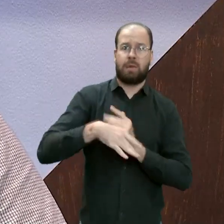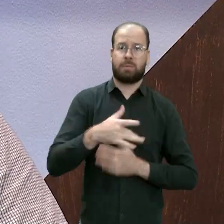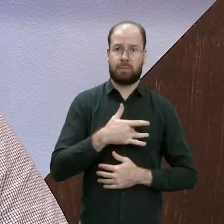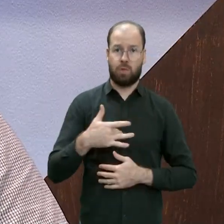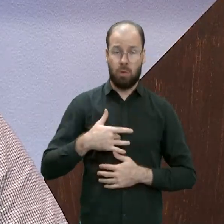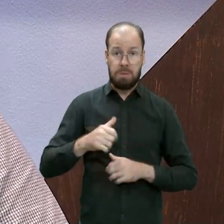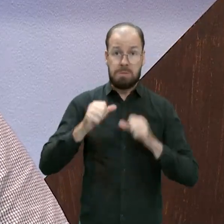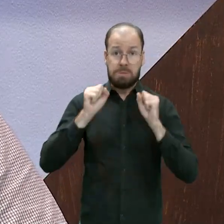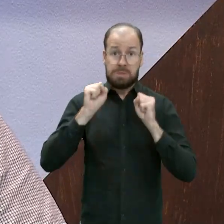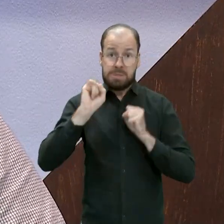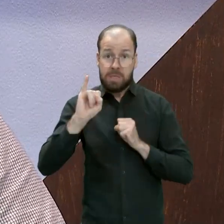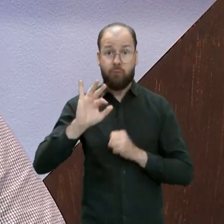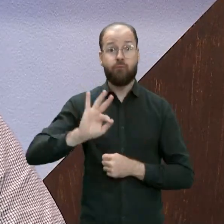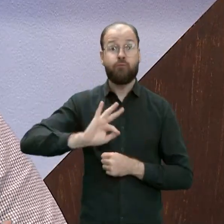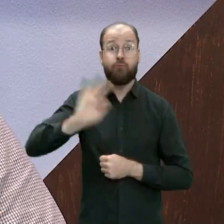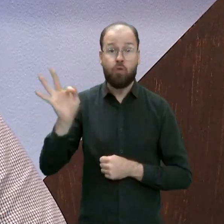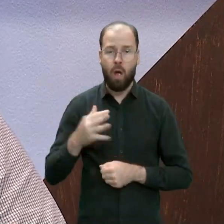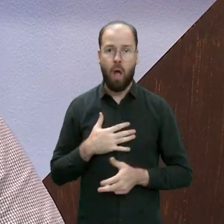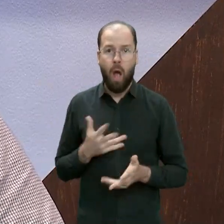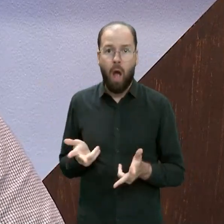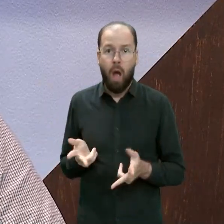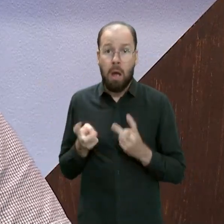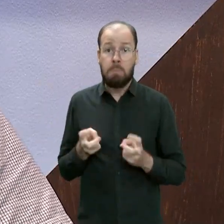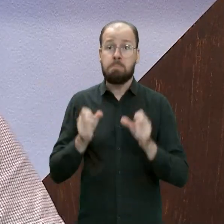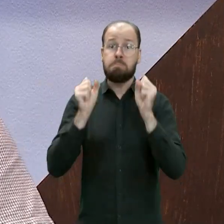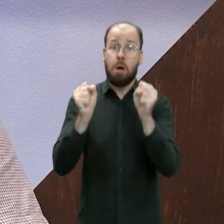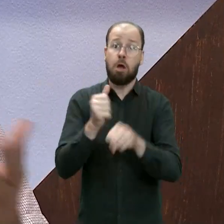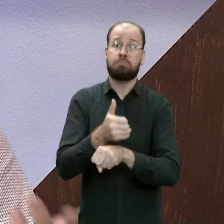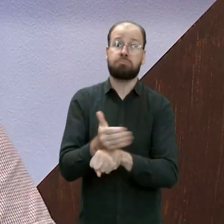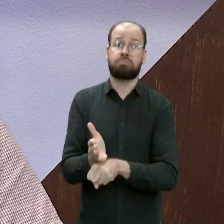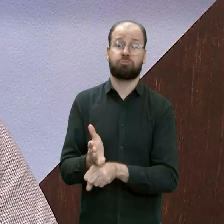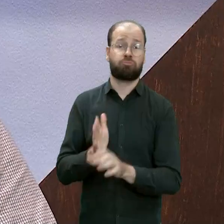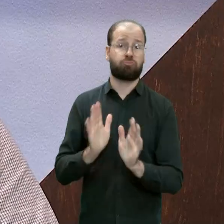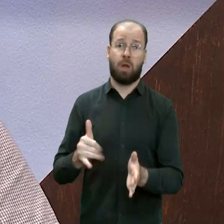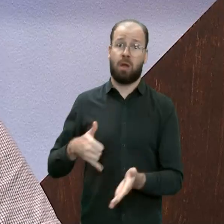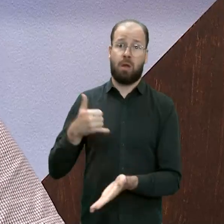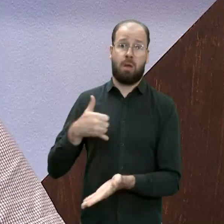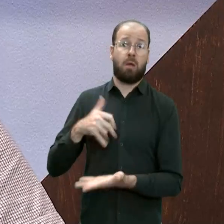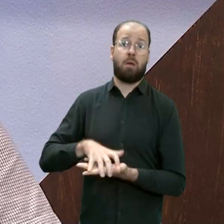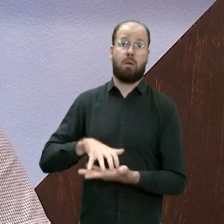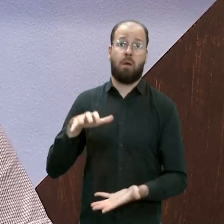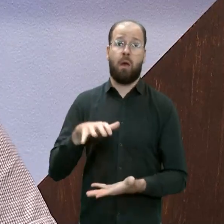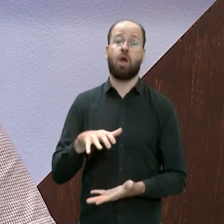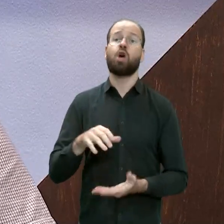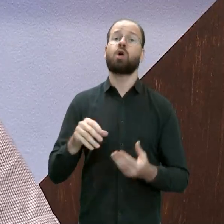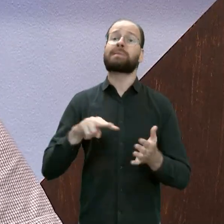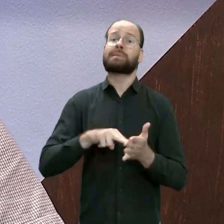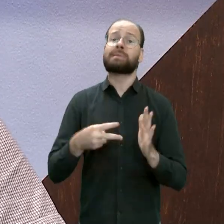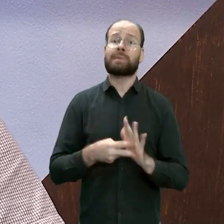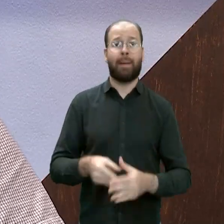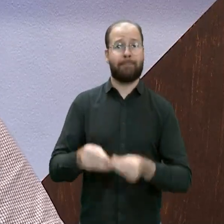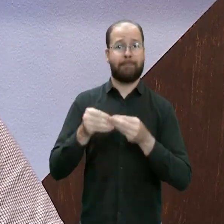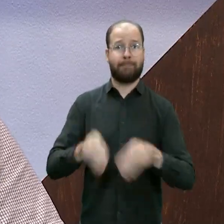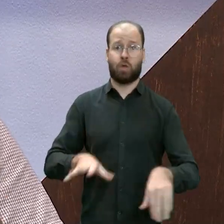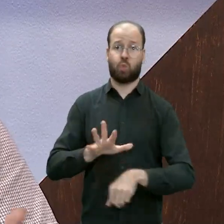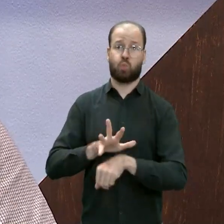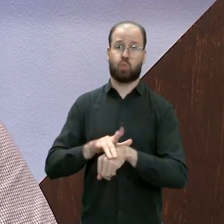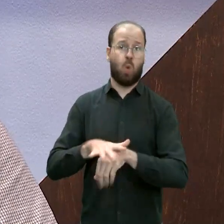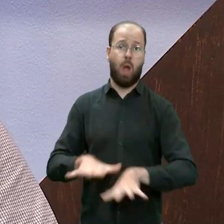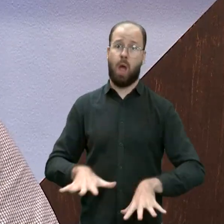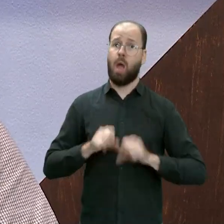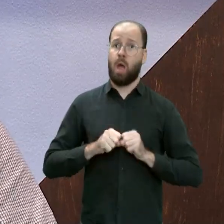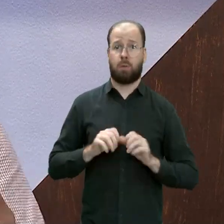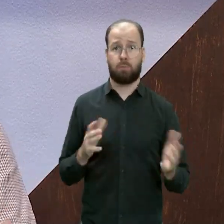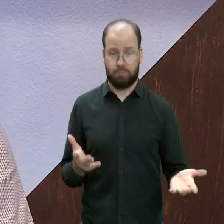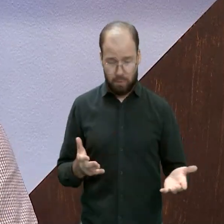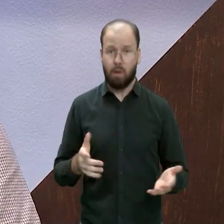tarde. Então, monitorar em tempo real, usando inteligência artificial e usando o celular, é algo que vai trazer